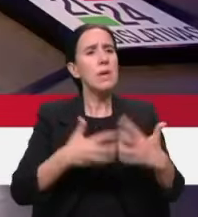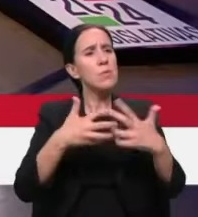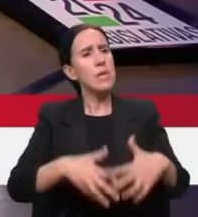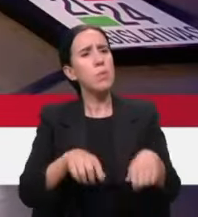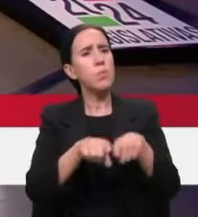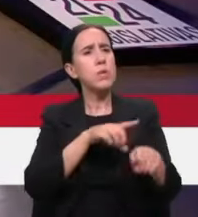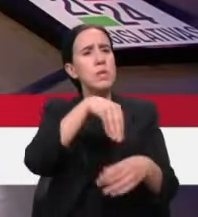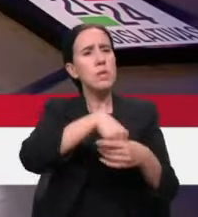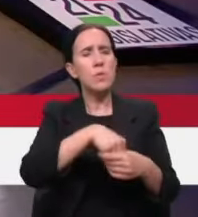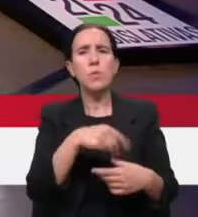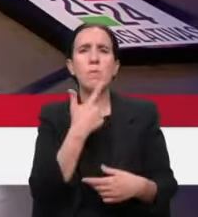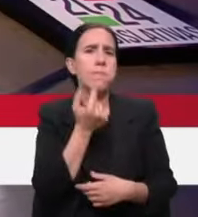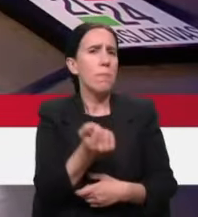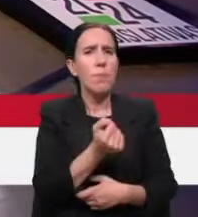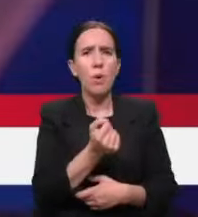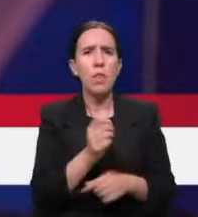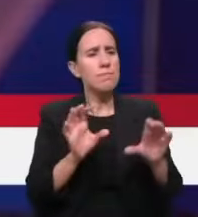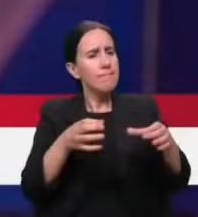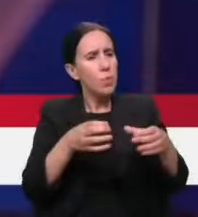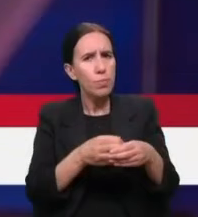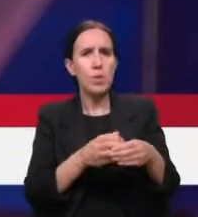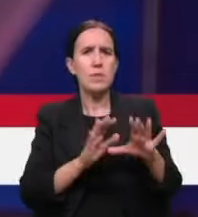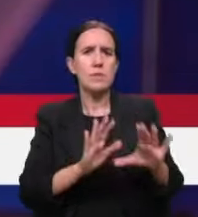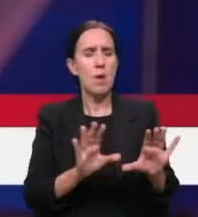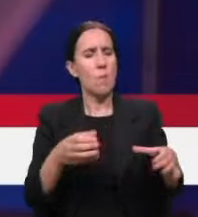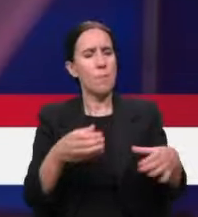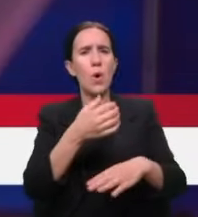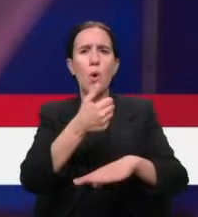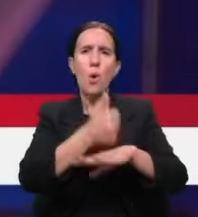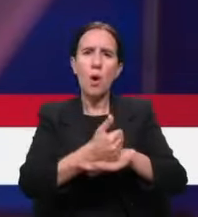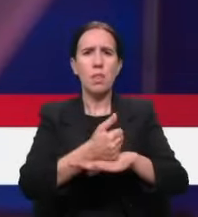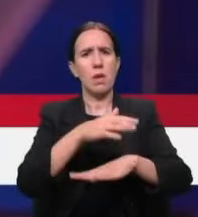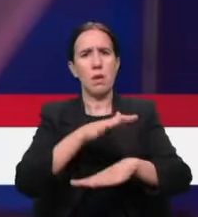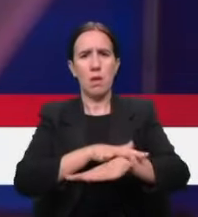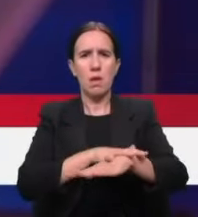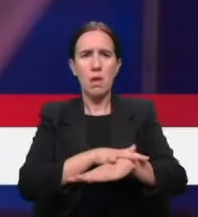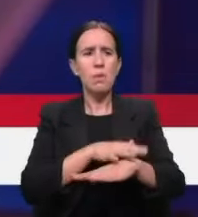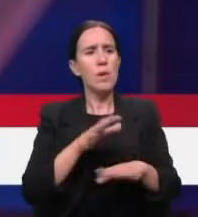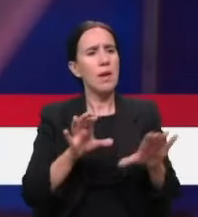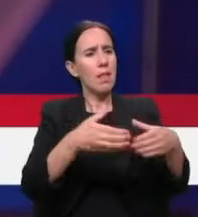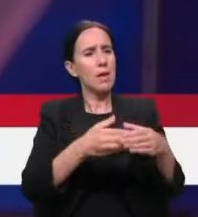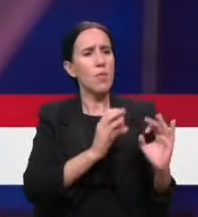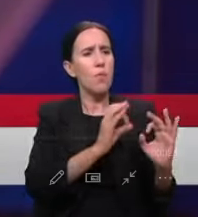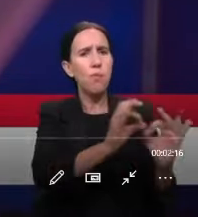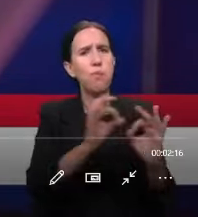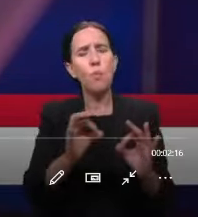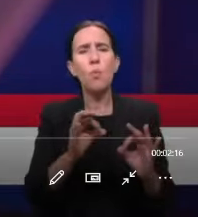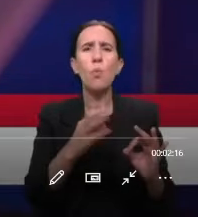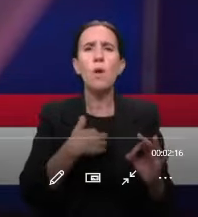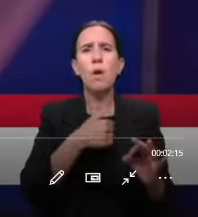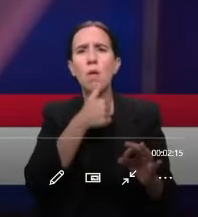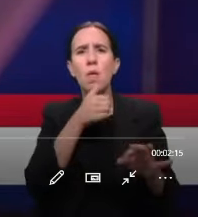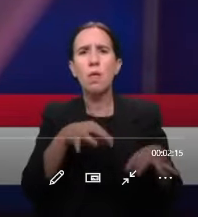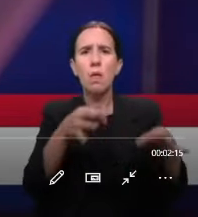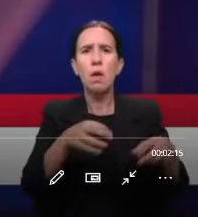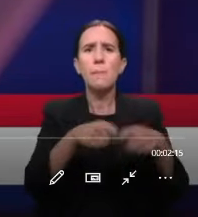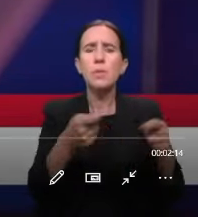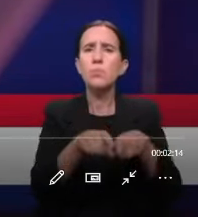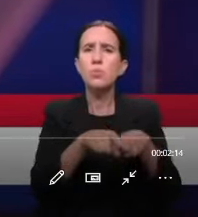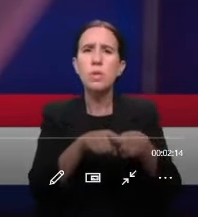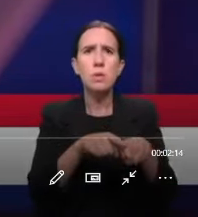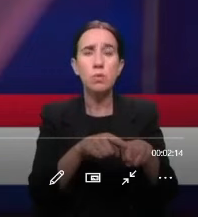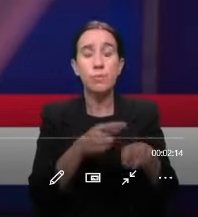políticos. Têm que ser estilo corporações ou ordens, porque têm que proteger a sua classe, não é andar à mercê de partidos políticos